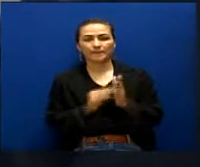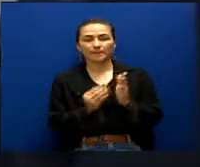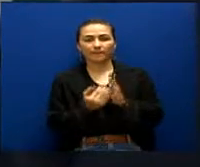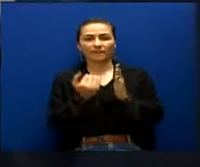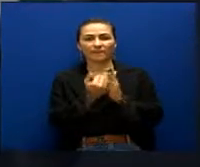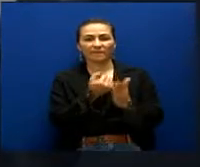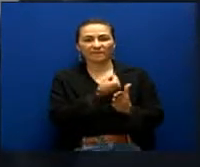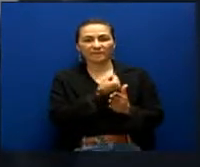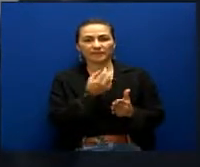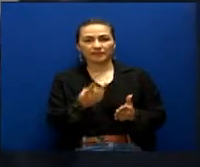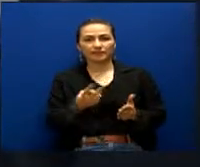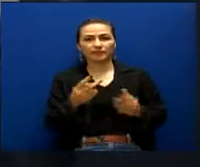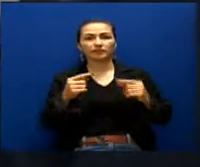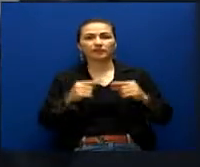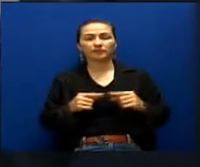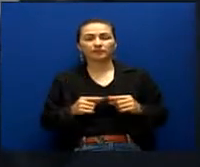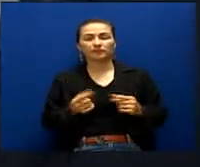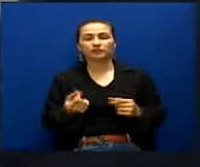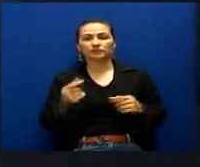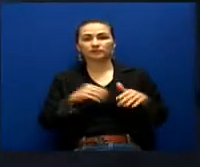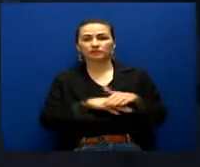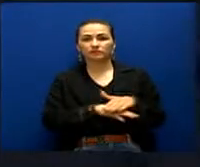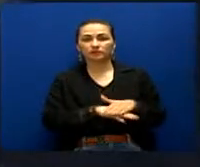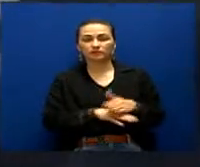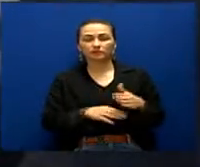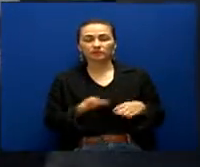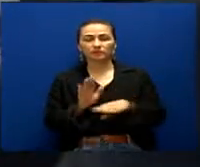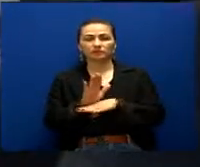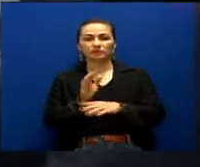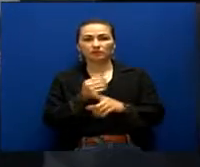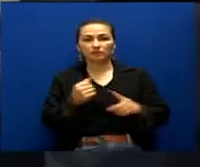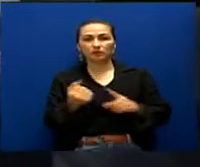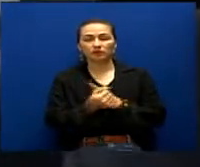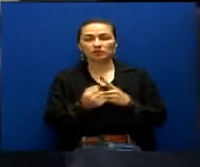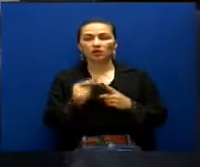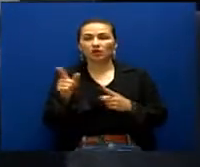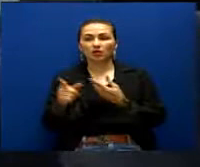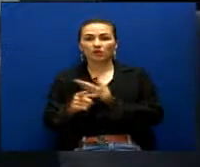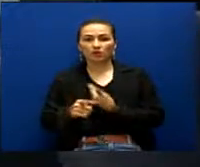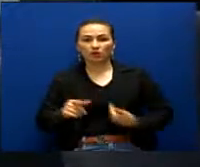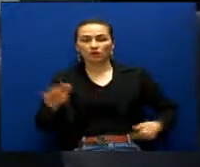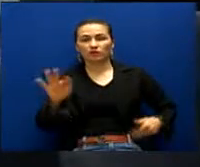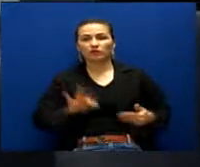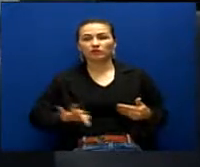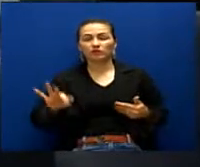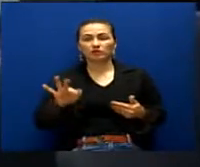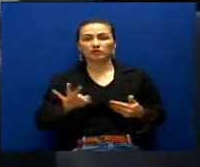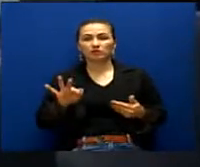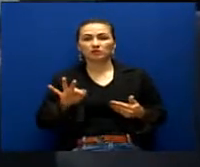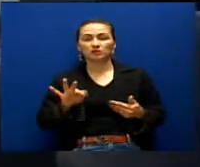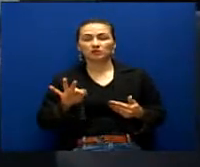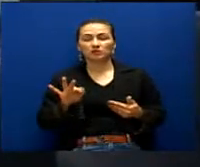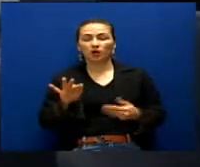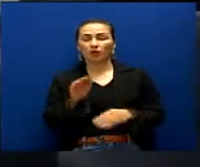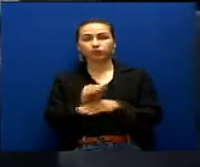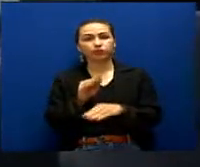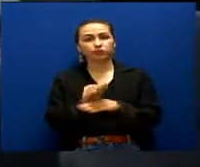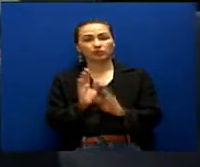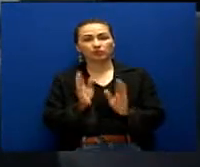Fundo Municipal de Assistência Social, já está contemplado no município. Ele tem que aumentar com aquela proposta